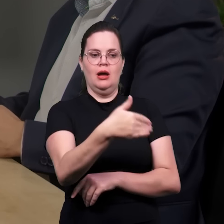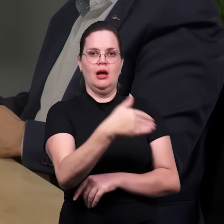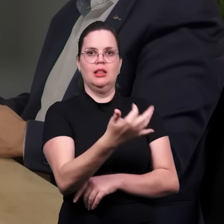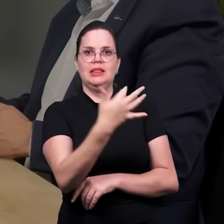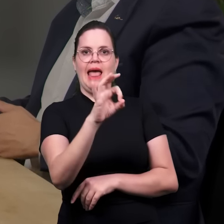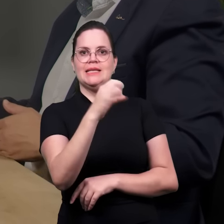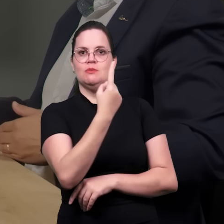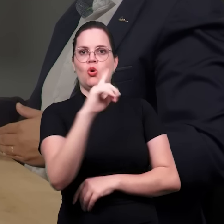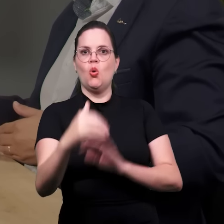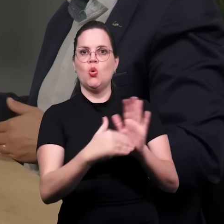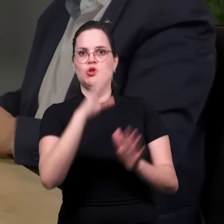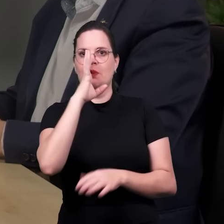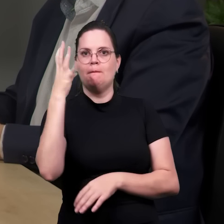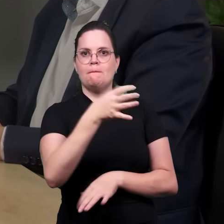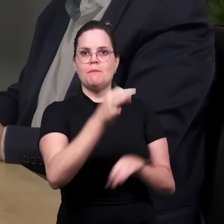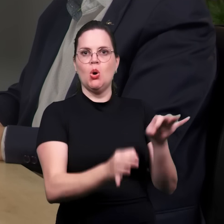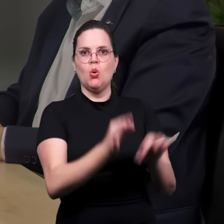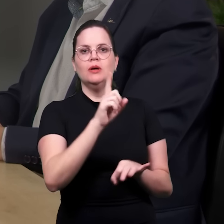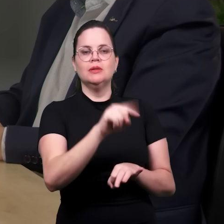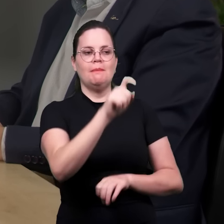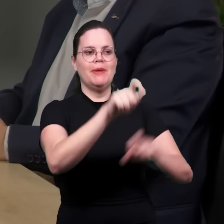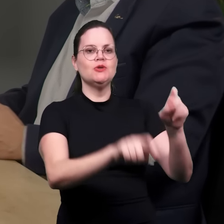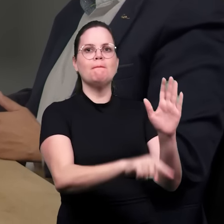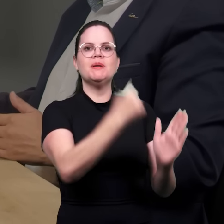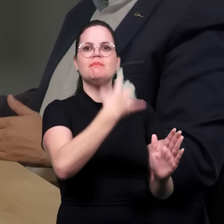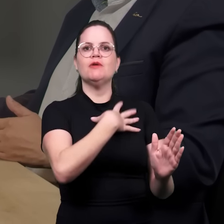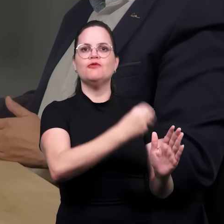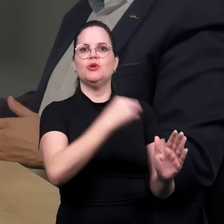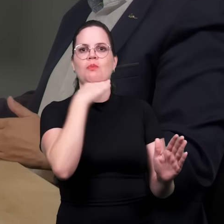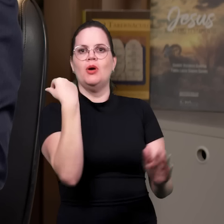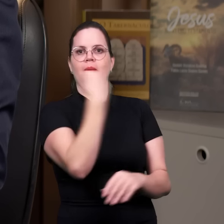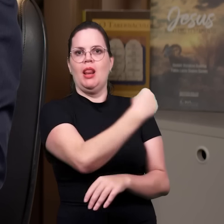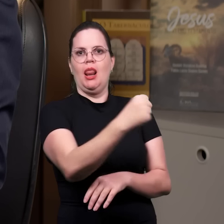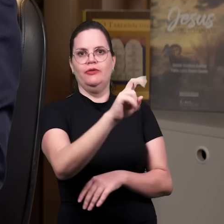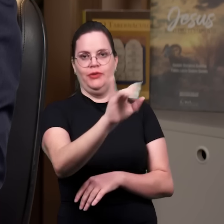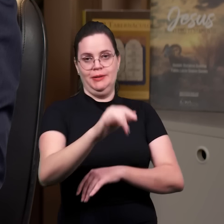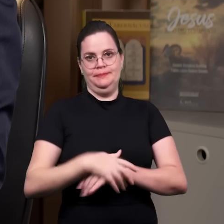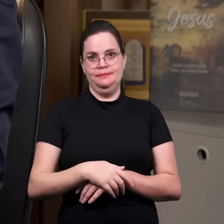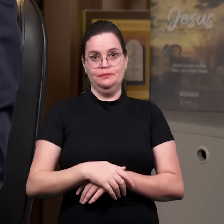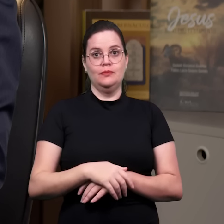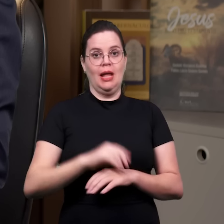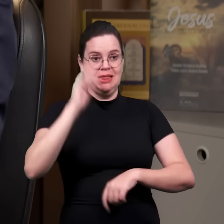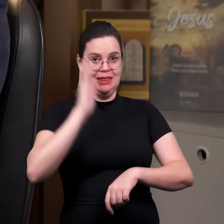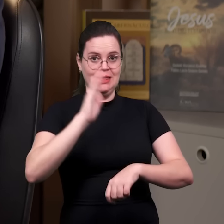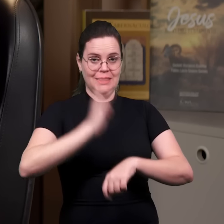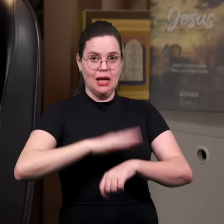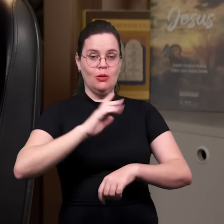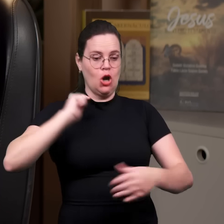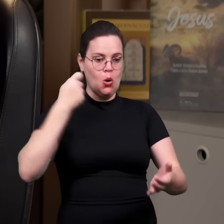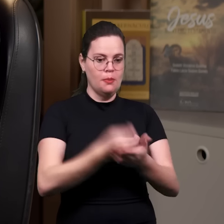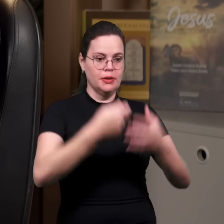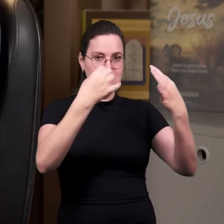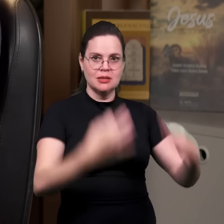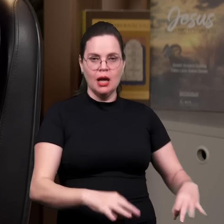quando esse sinal se estabelecesse, Israel precisava estar pronto. Então, a igreja precisa